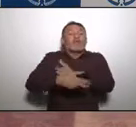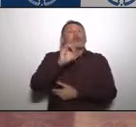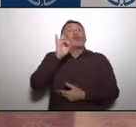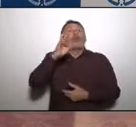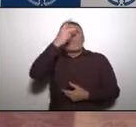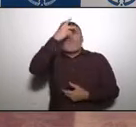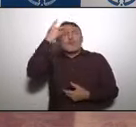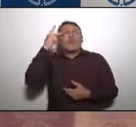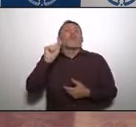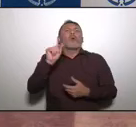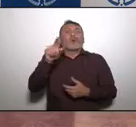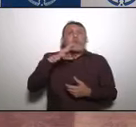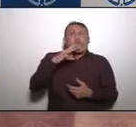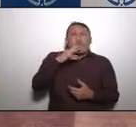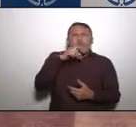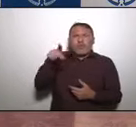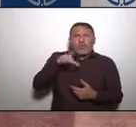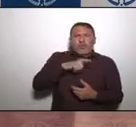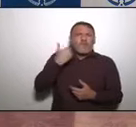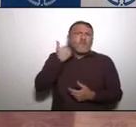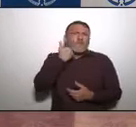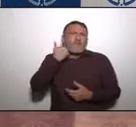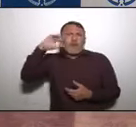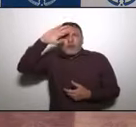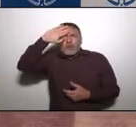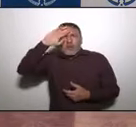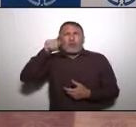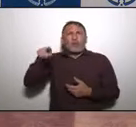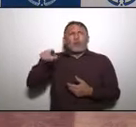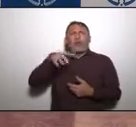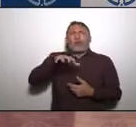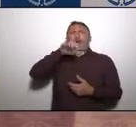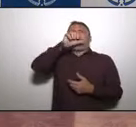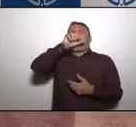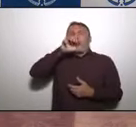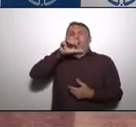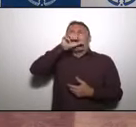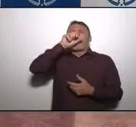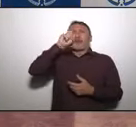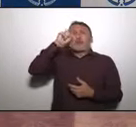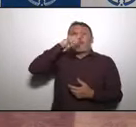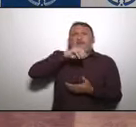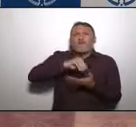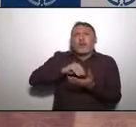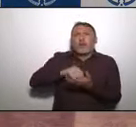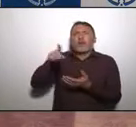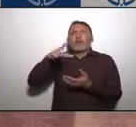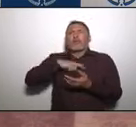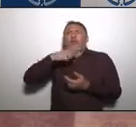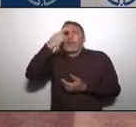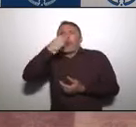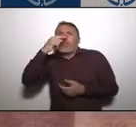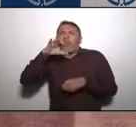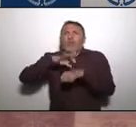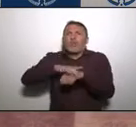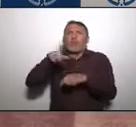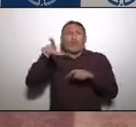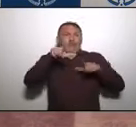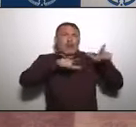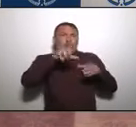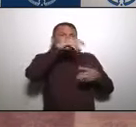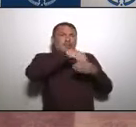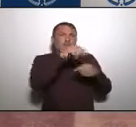tem febre, quem tem falta de ar, ou quem está com a virose, que trabalha no sistema de saúde, de segurança, a gente testa essas